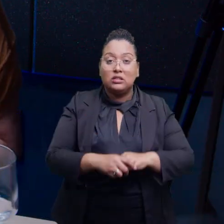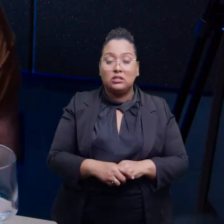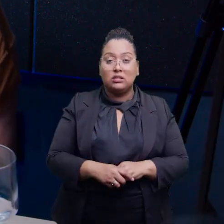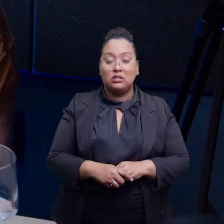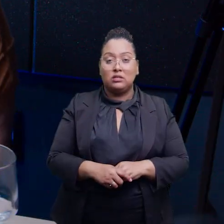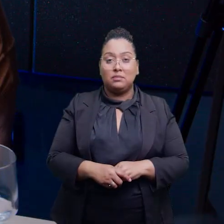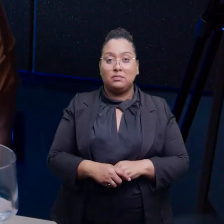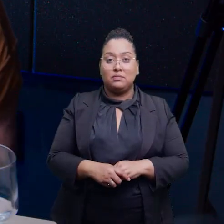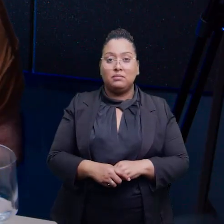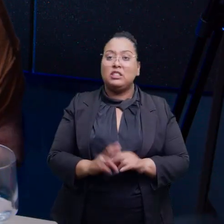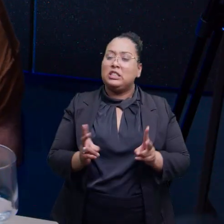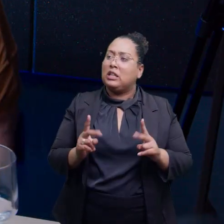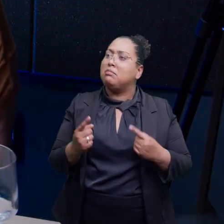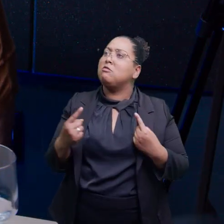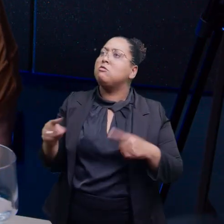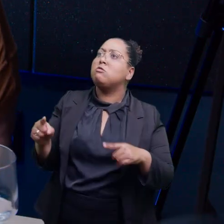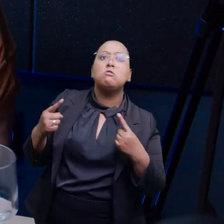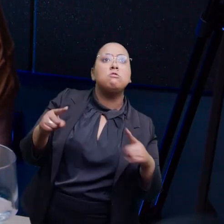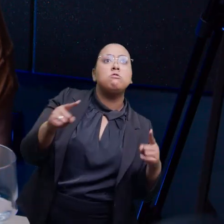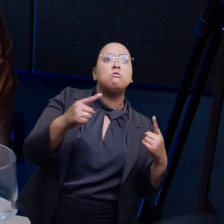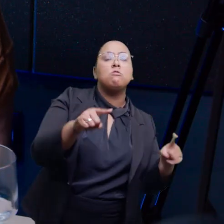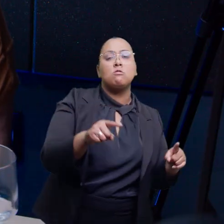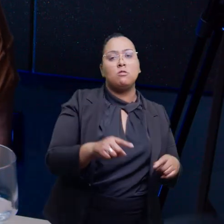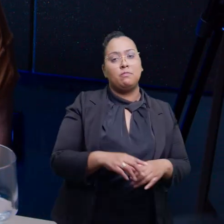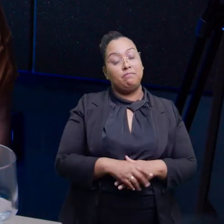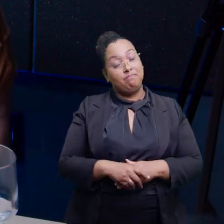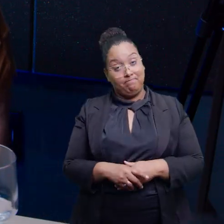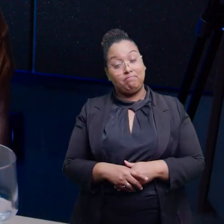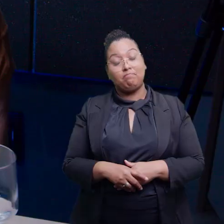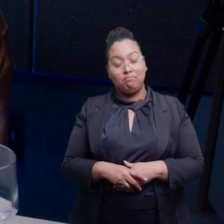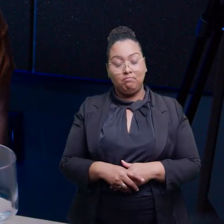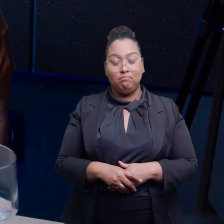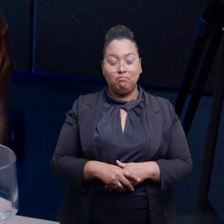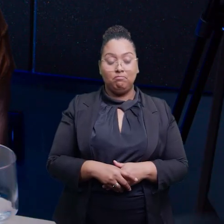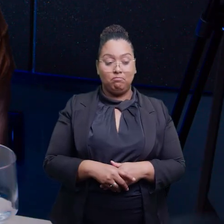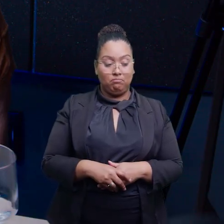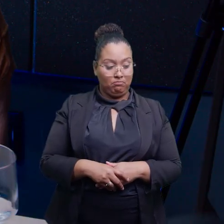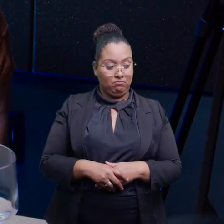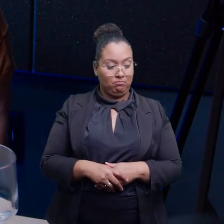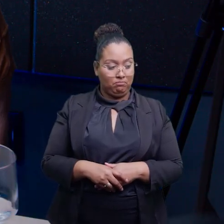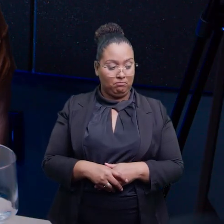cada adulto cresceu, desafiando, né?